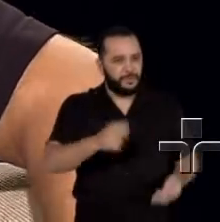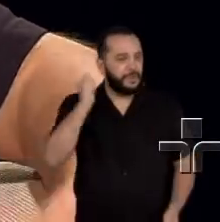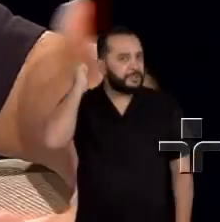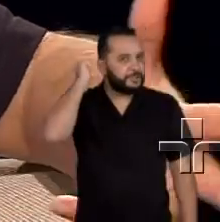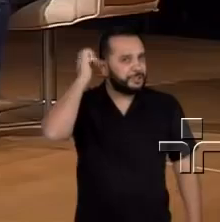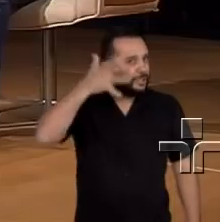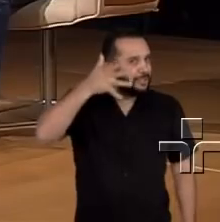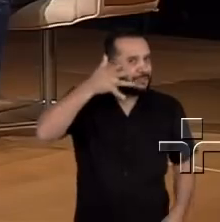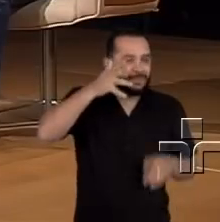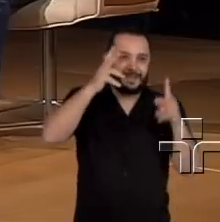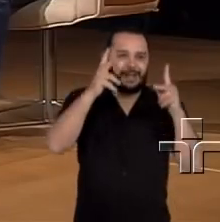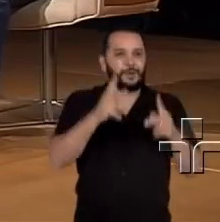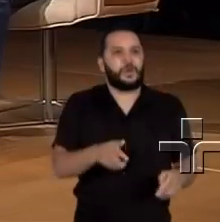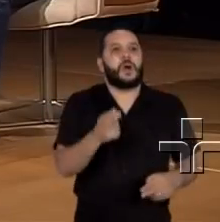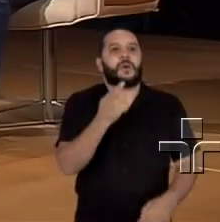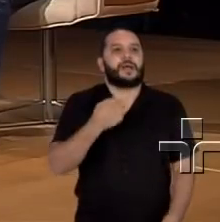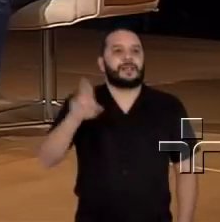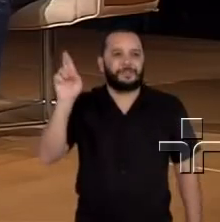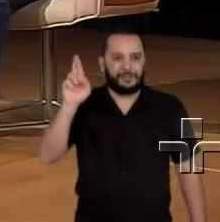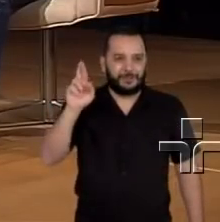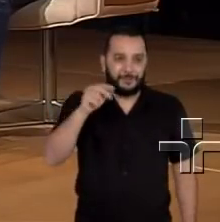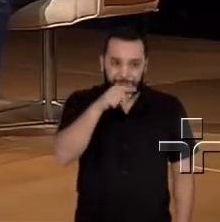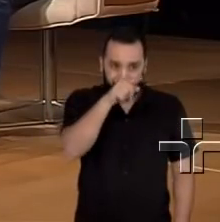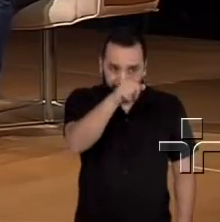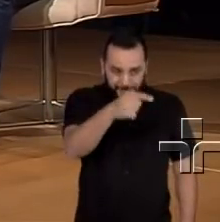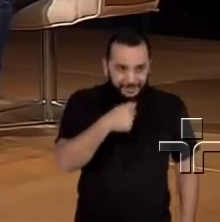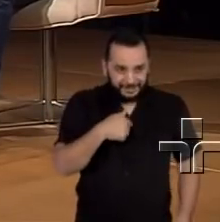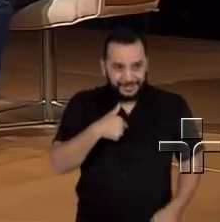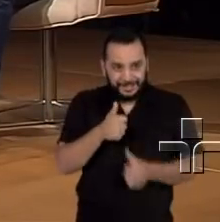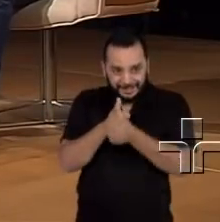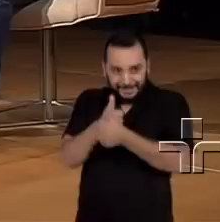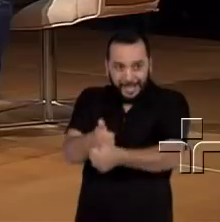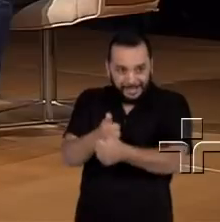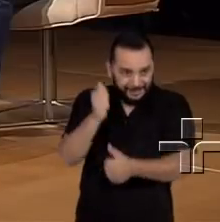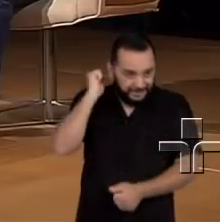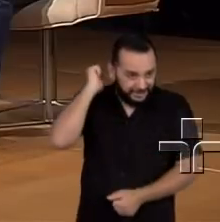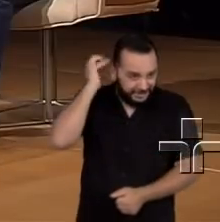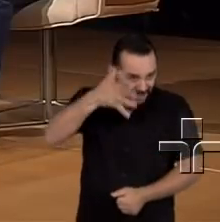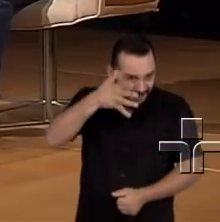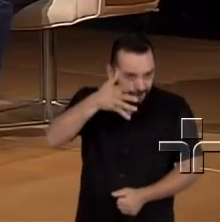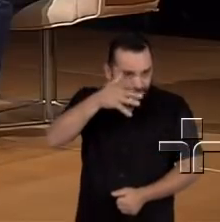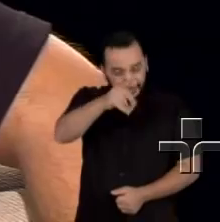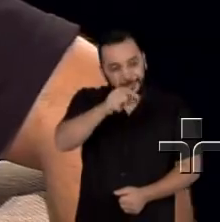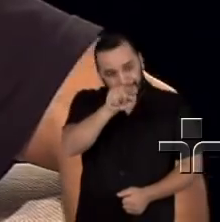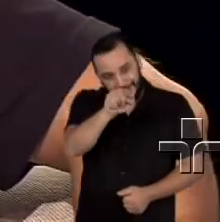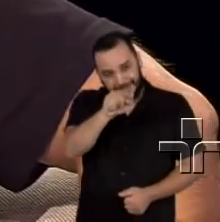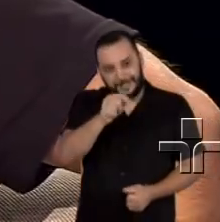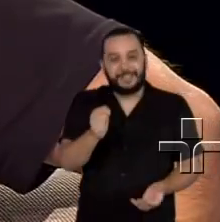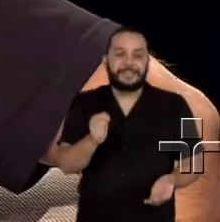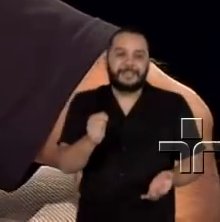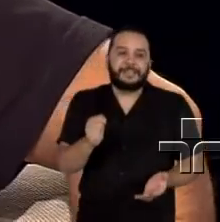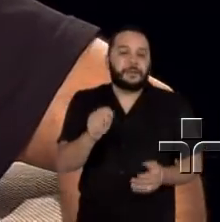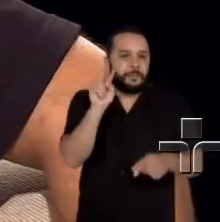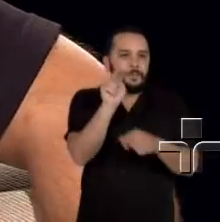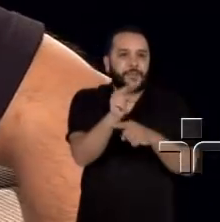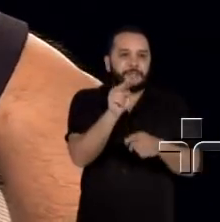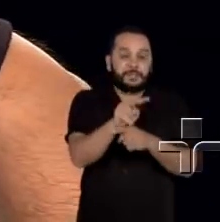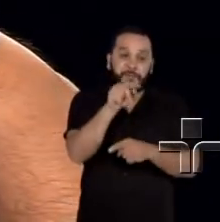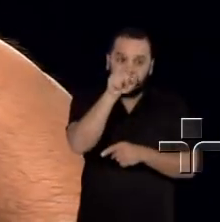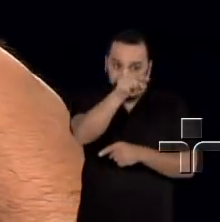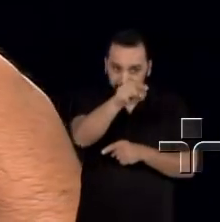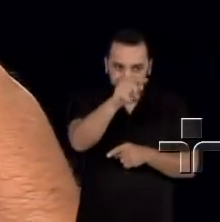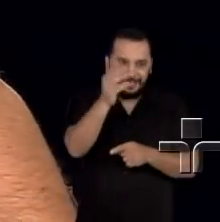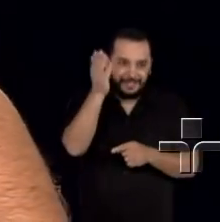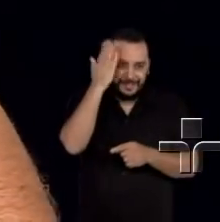você, obviamente, é devoto de São Shakespeare. E ele já te protegeu inúmeras vezes, principalmente nas alfândegas